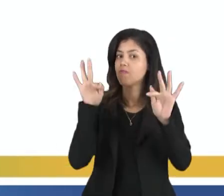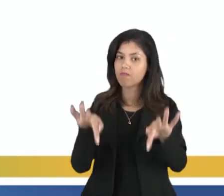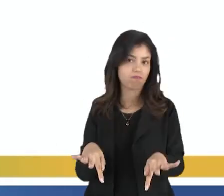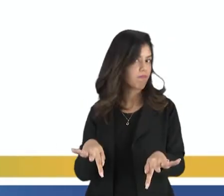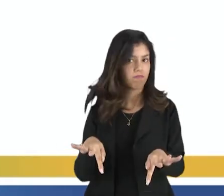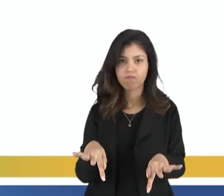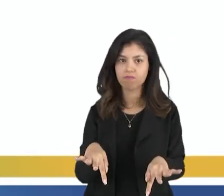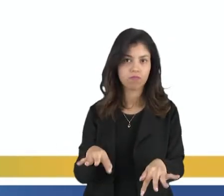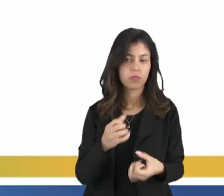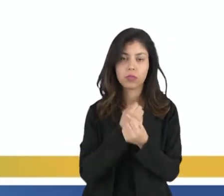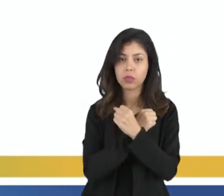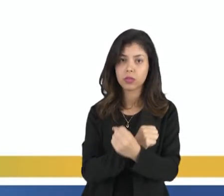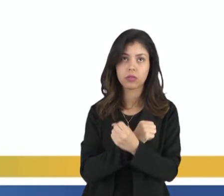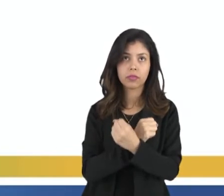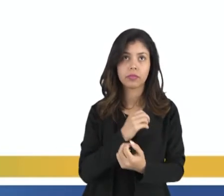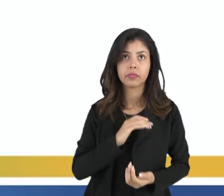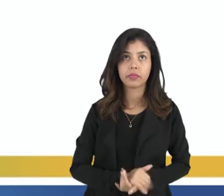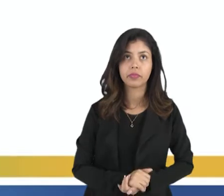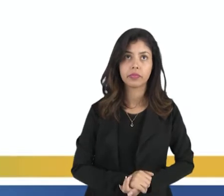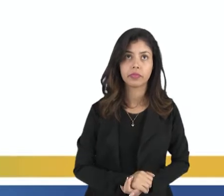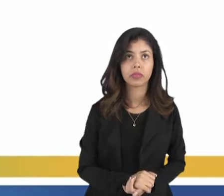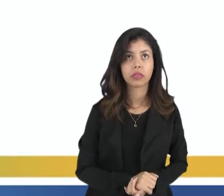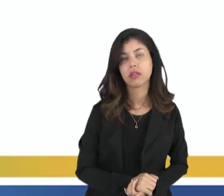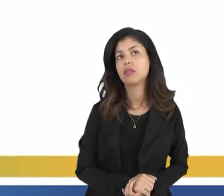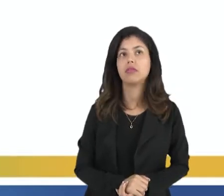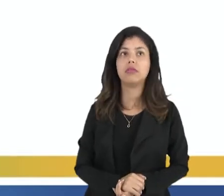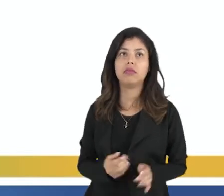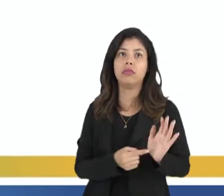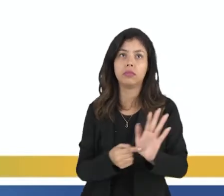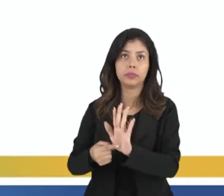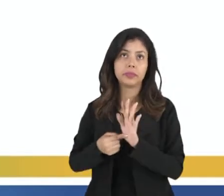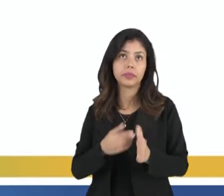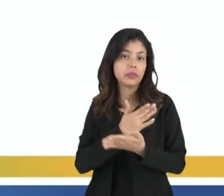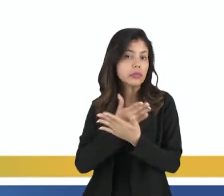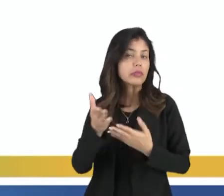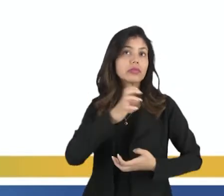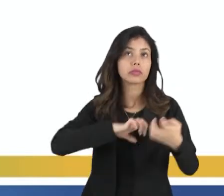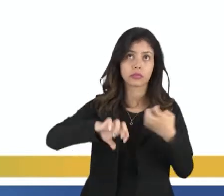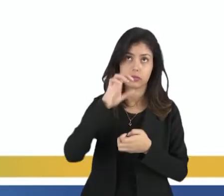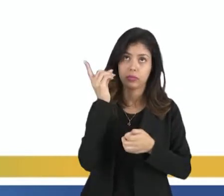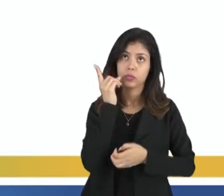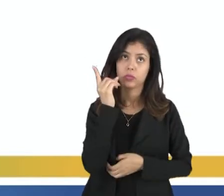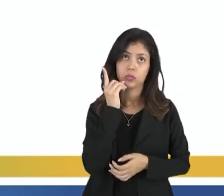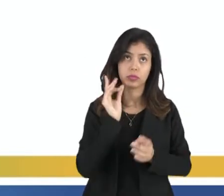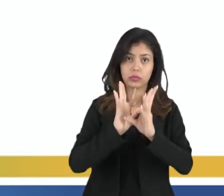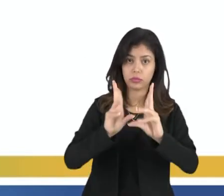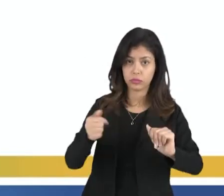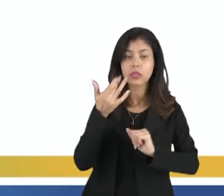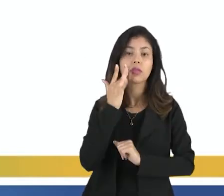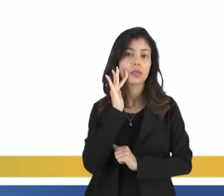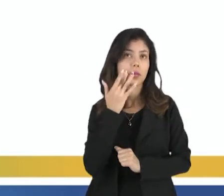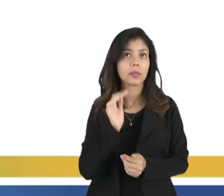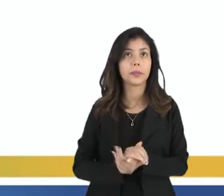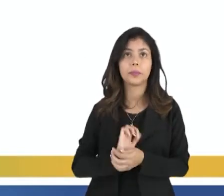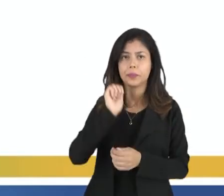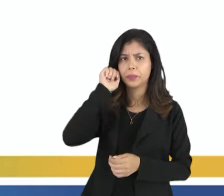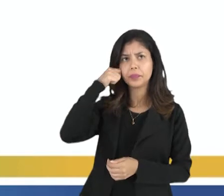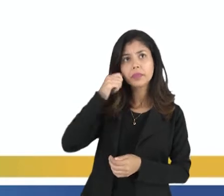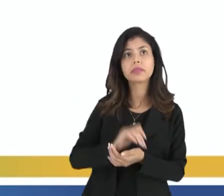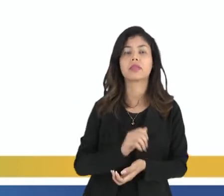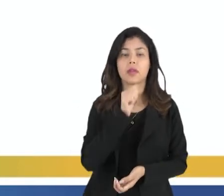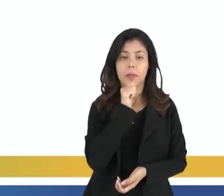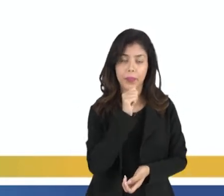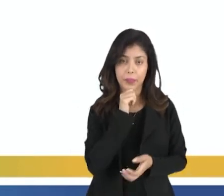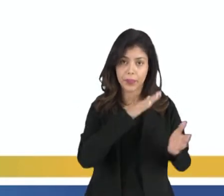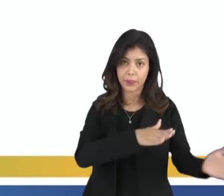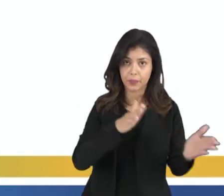era cogitada, tá? Não queriam, então, o fim da escravidão, né? A pretensão era começar a revolta no dia da derrama, né? Do Ouro Preto, e